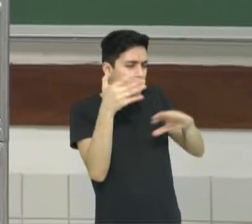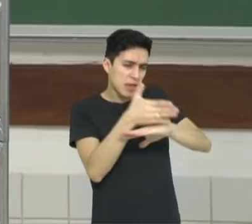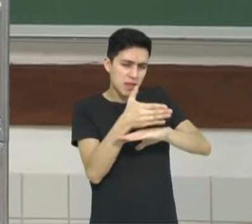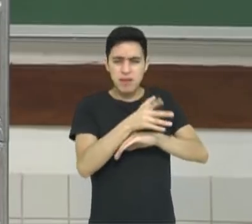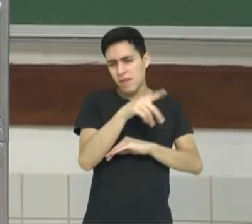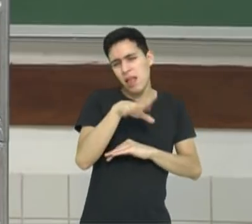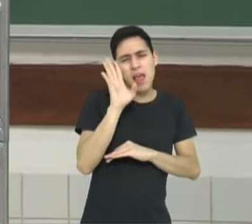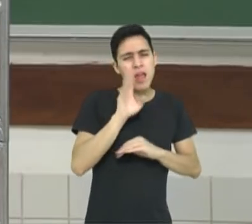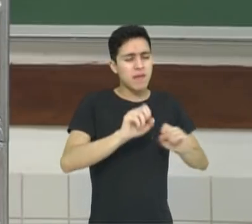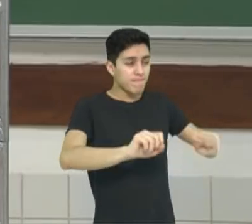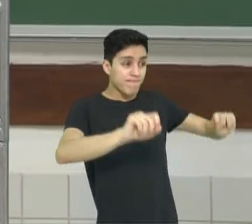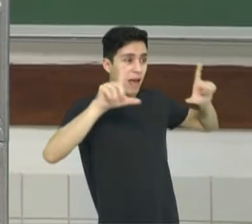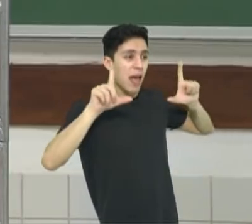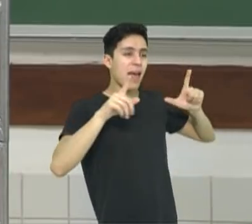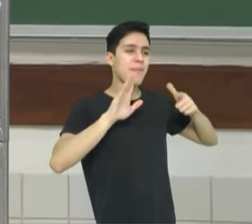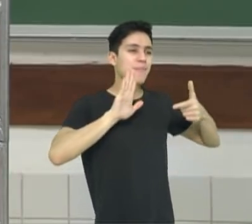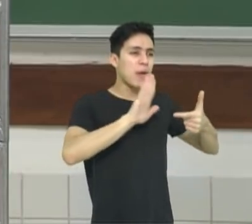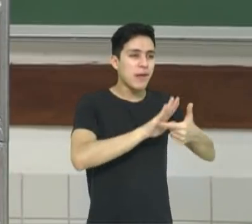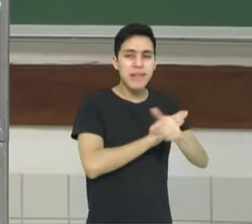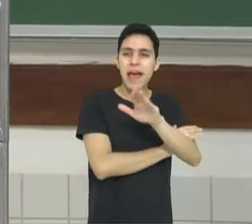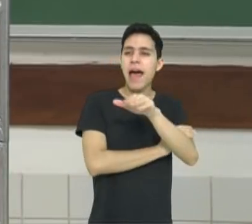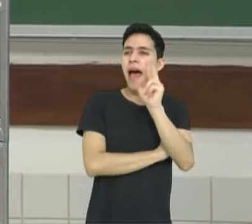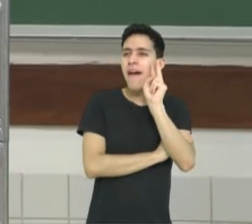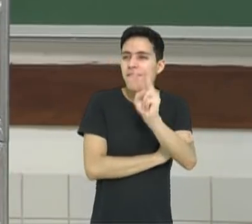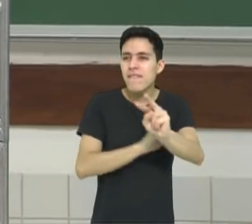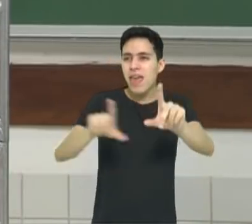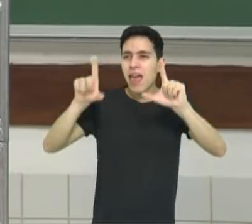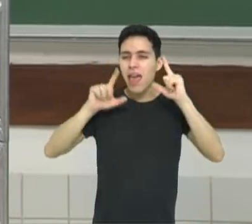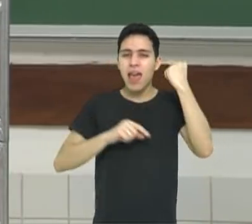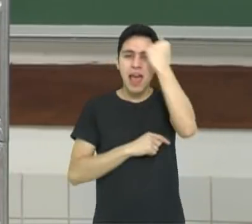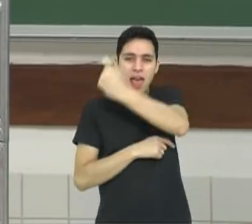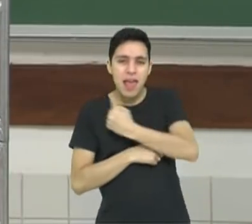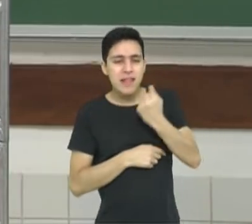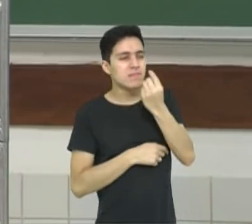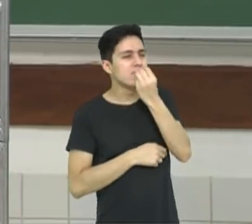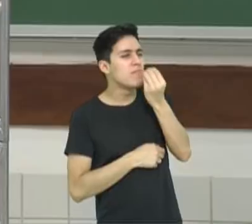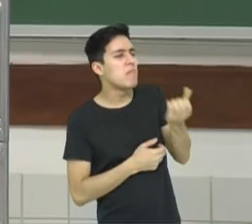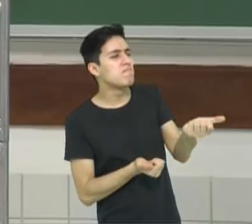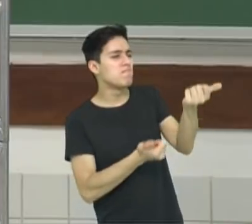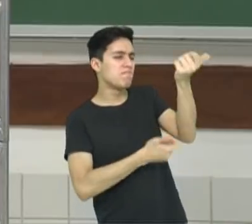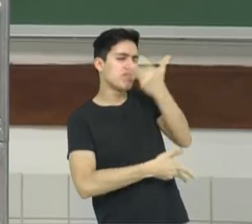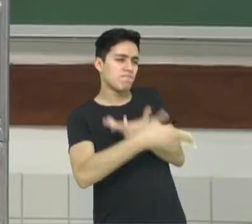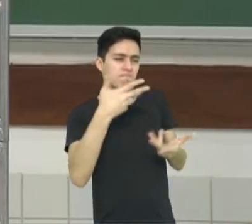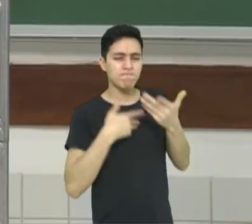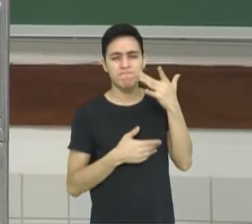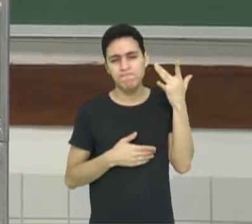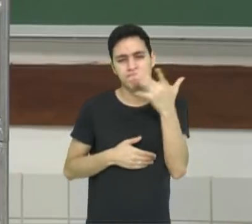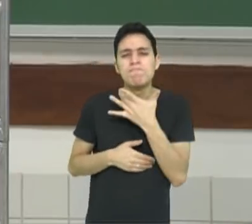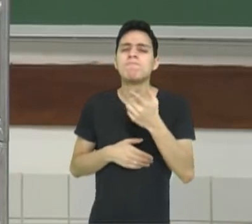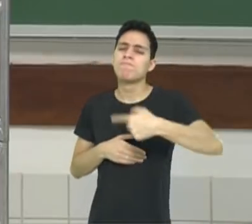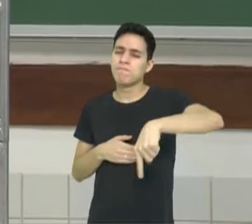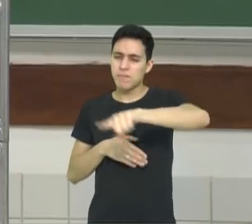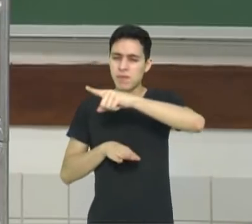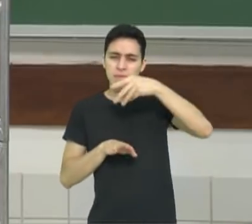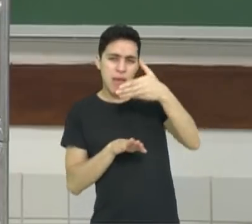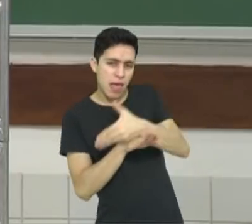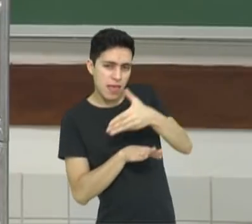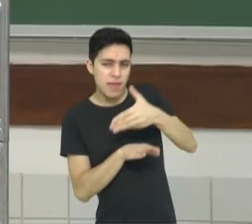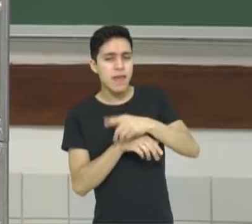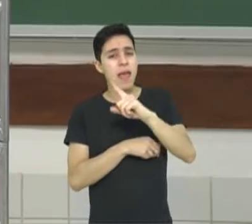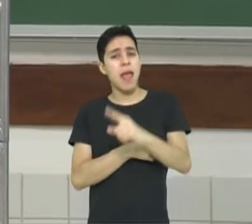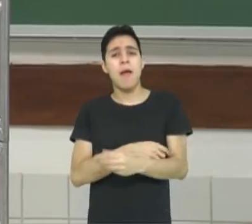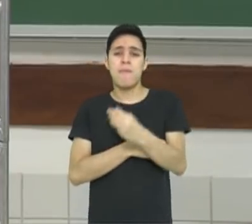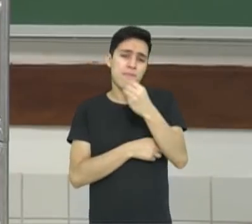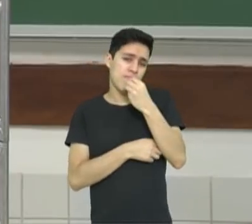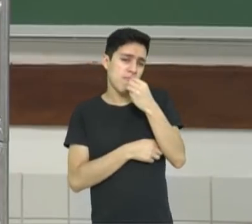legal dar as caras, né? Não é que é bom ver o colega? Ouvir o colega. É muito gostoso, gente. Participe. É uma chance de